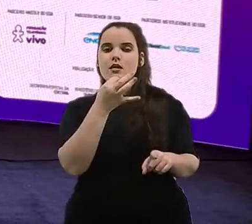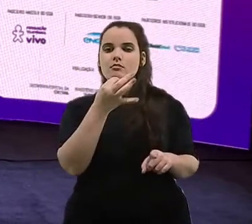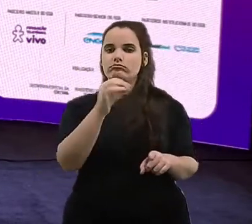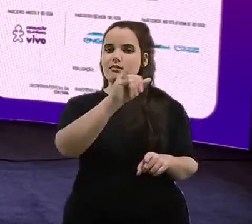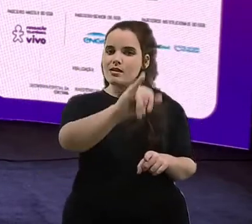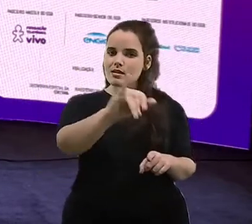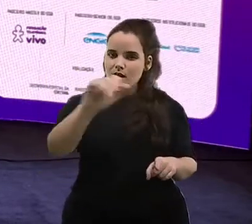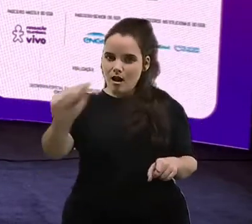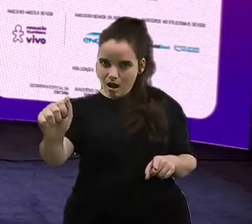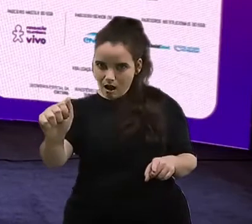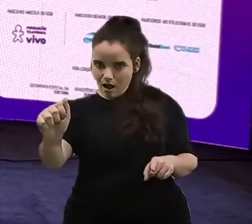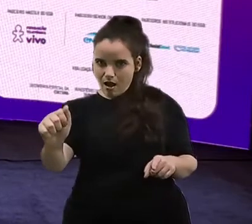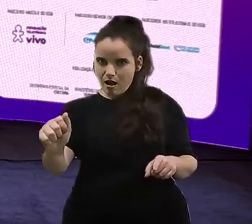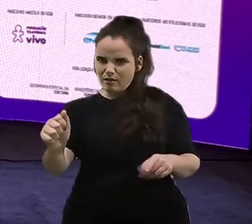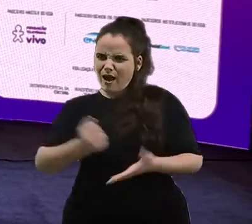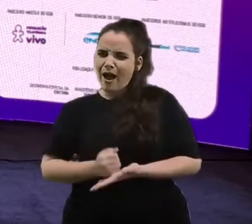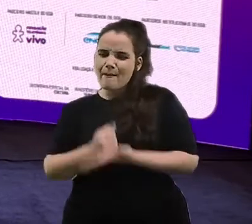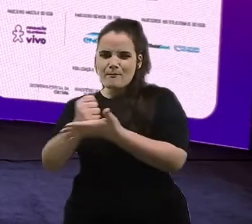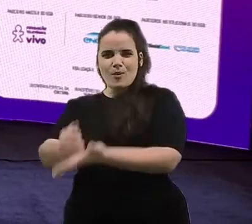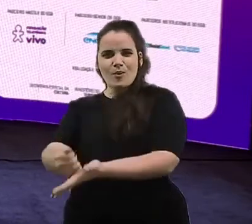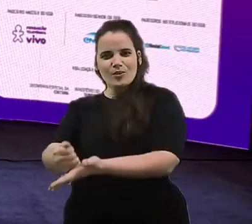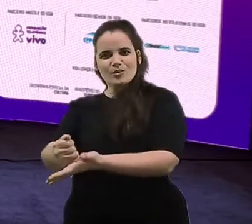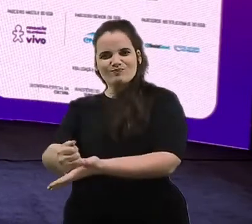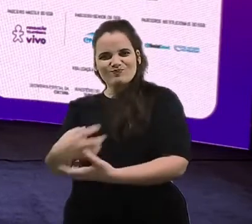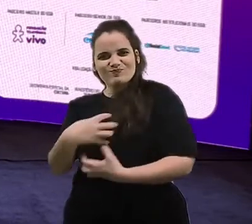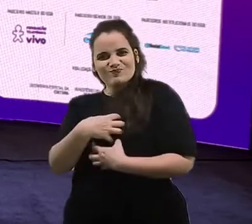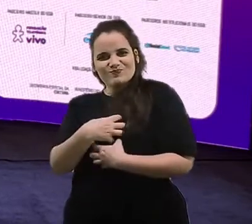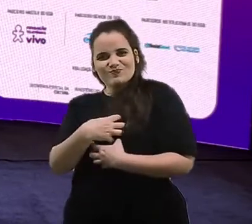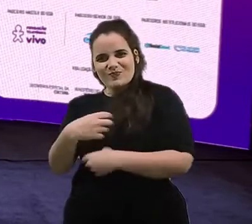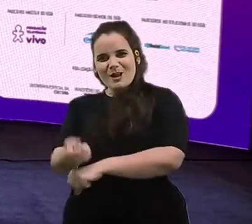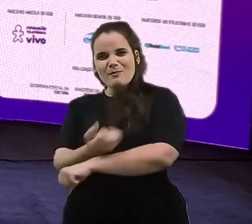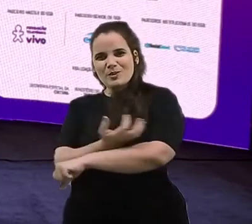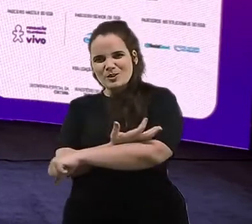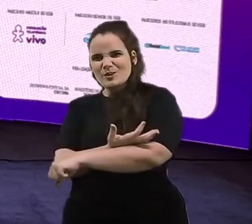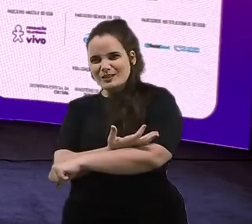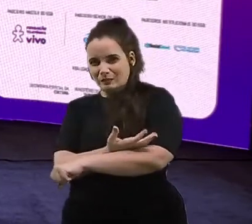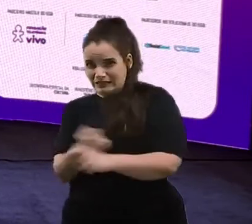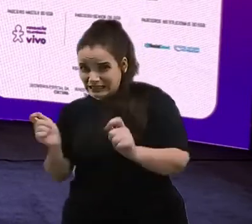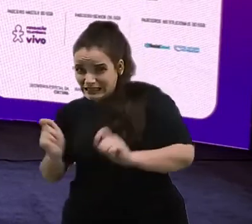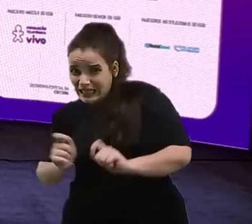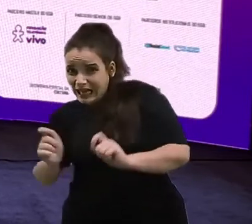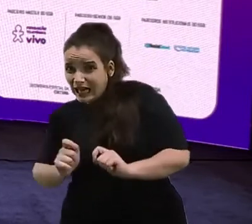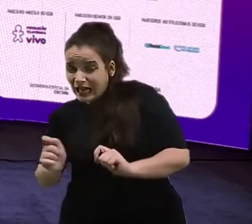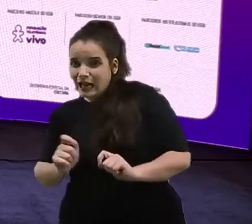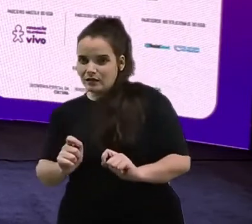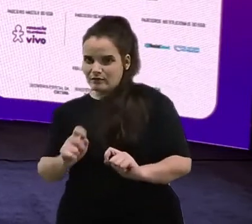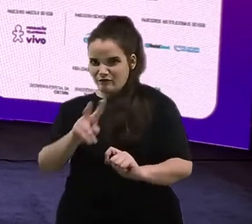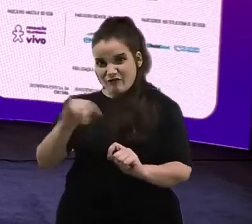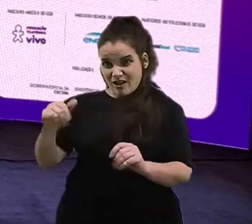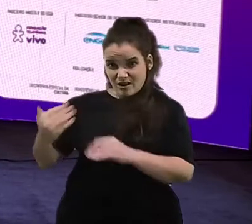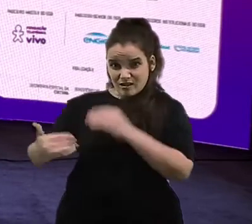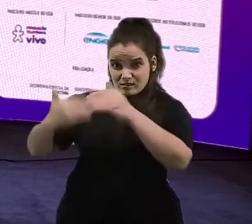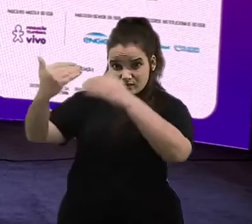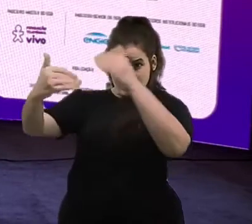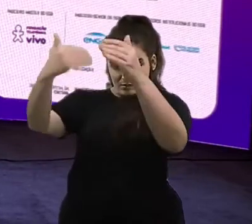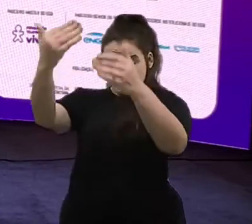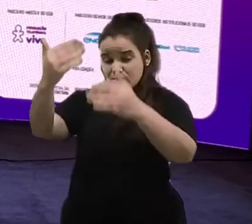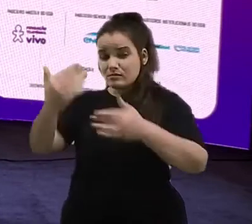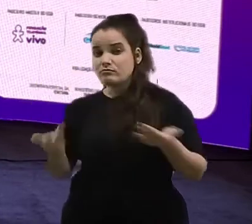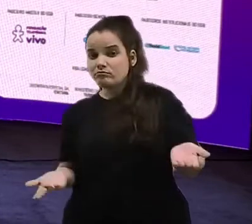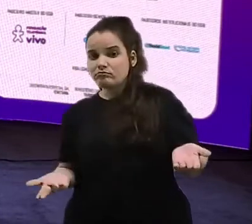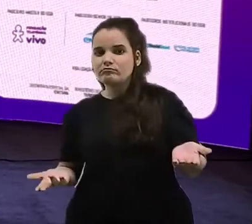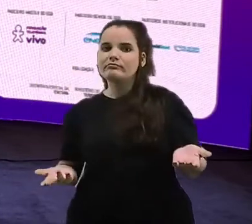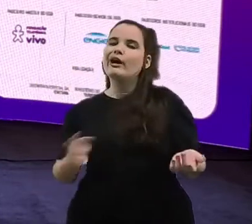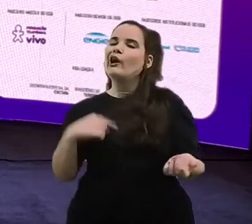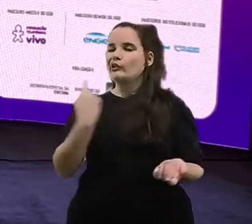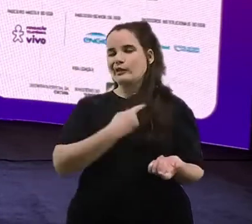apoio emocional, além da Yooper, né? Como é que você enxerga essa evolução? E claro que a gente tem sempre aquele